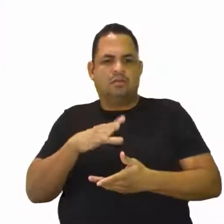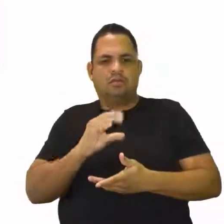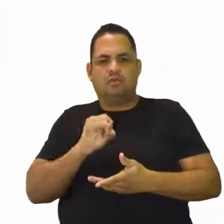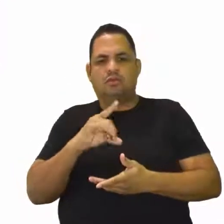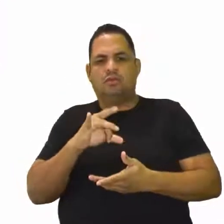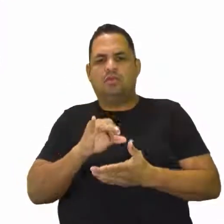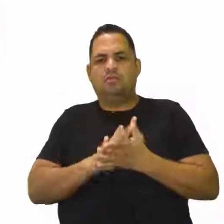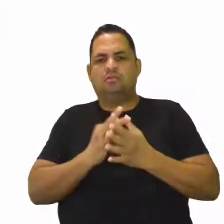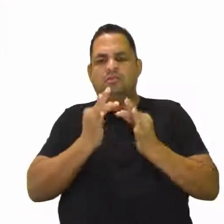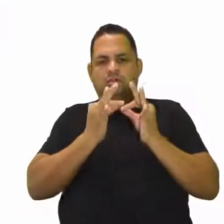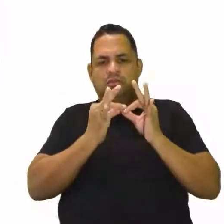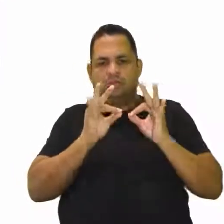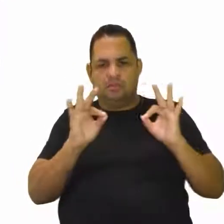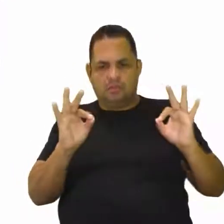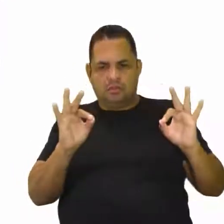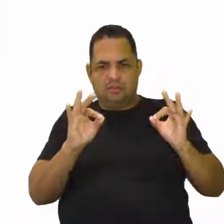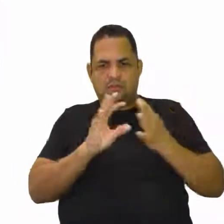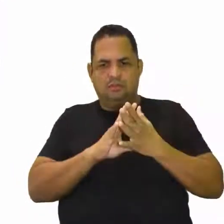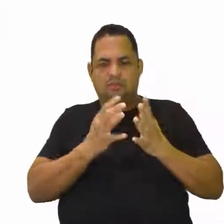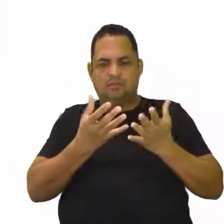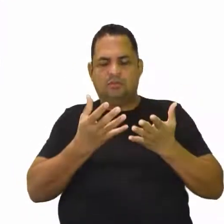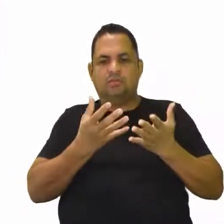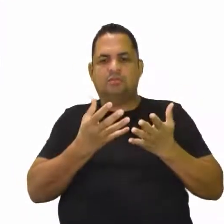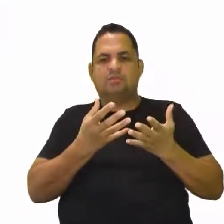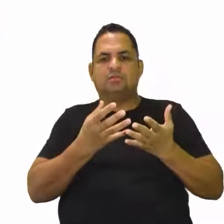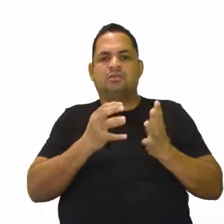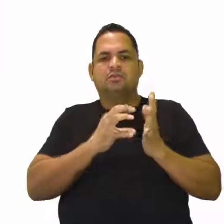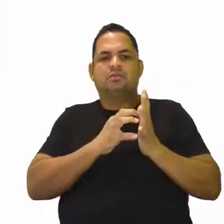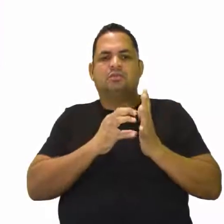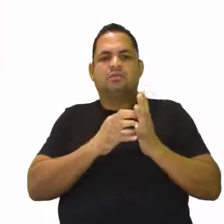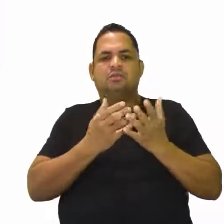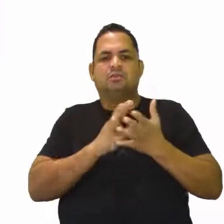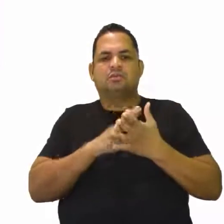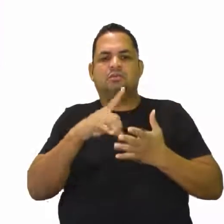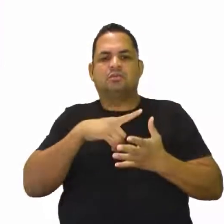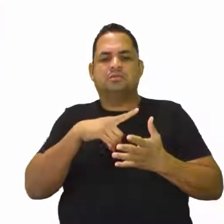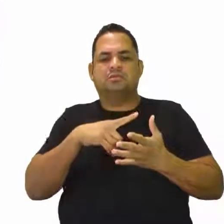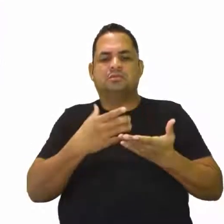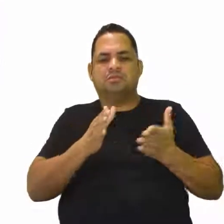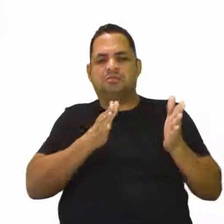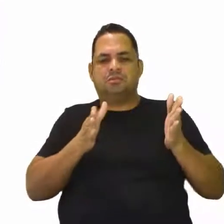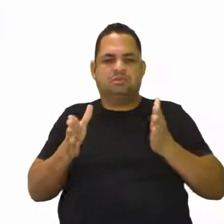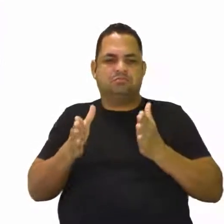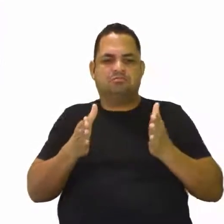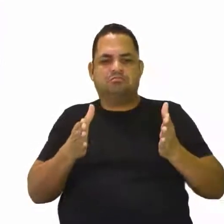Carlos uma frase que simbolizava a tensão existente na época.